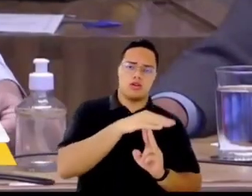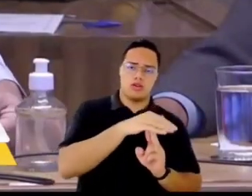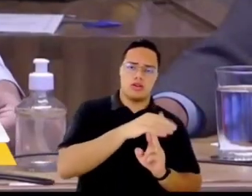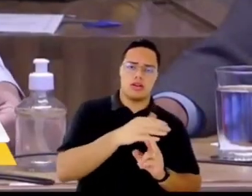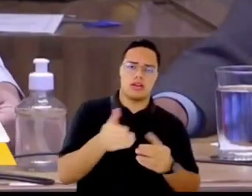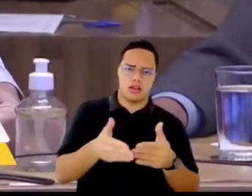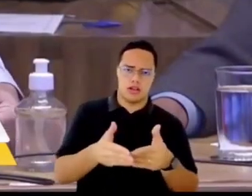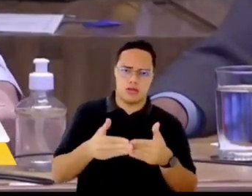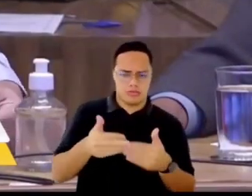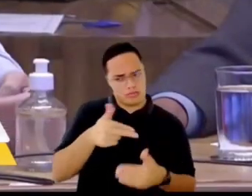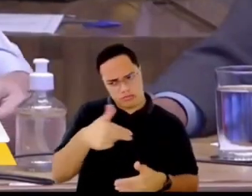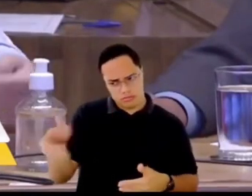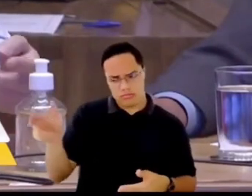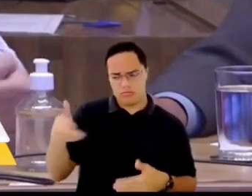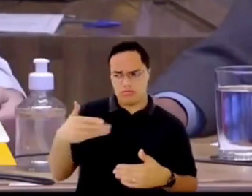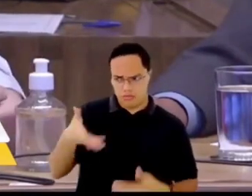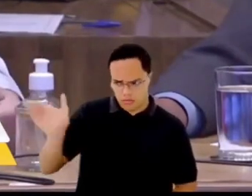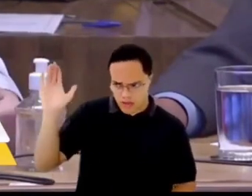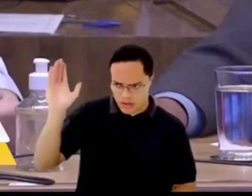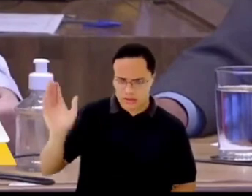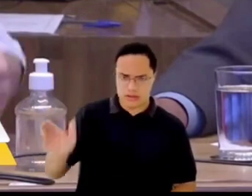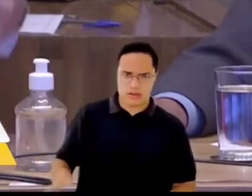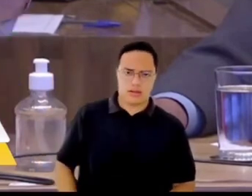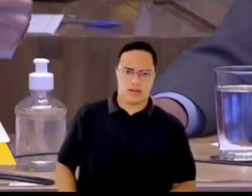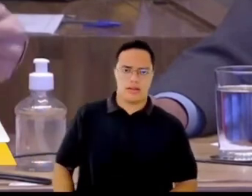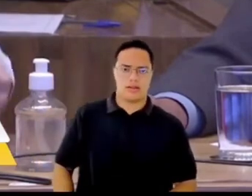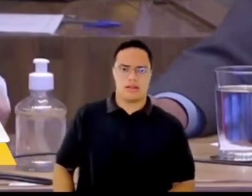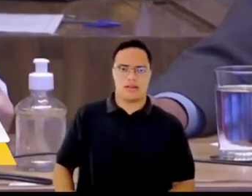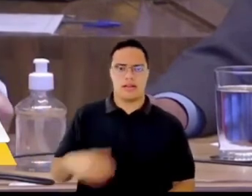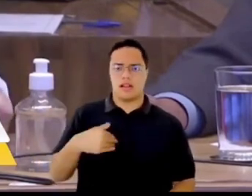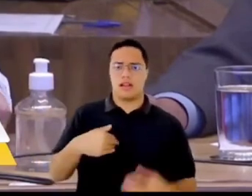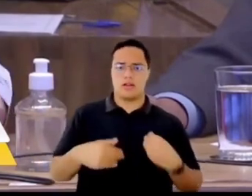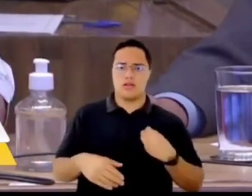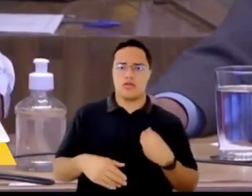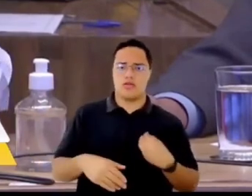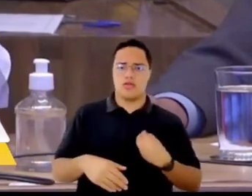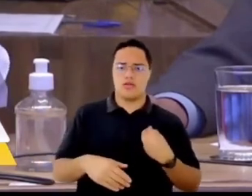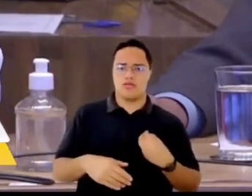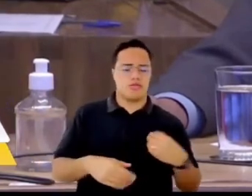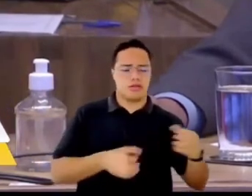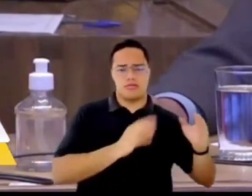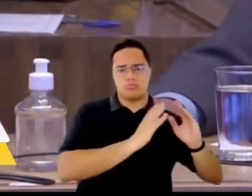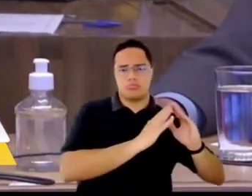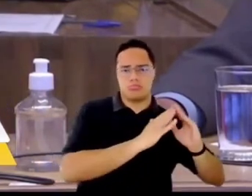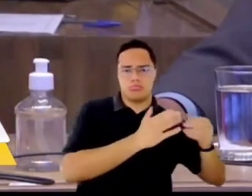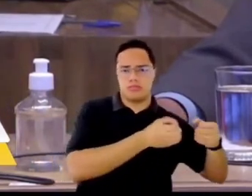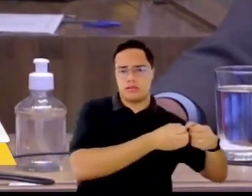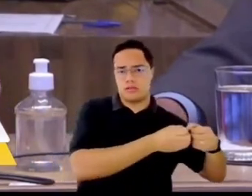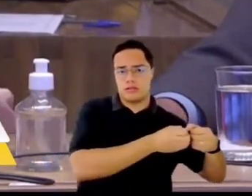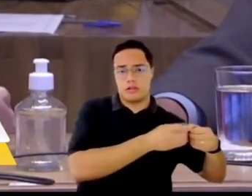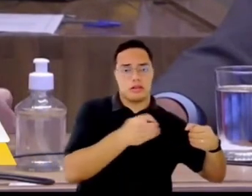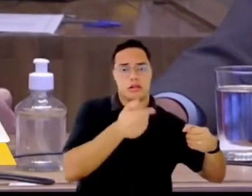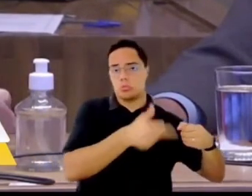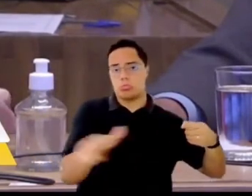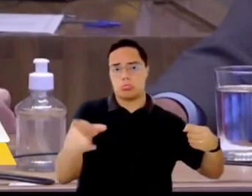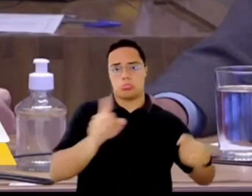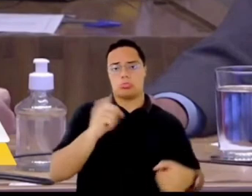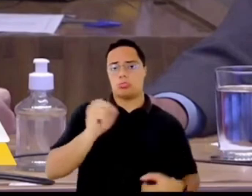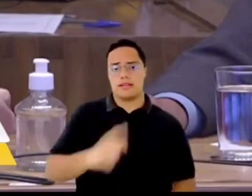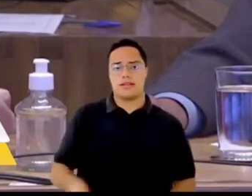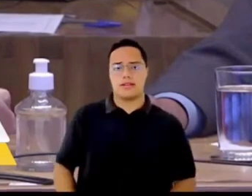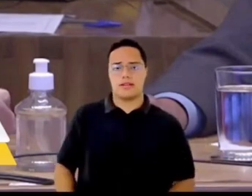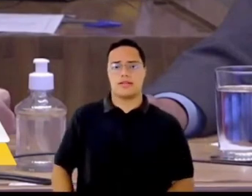morava próximo, a 500 metros ali do outro lado da avenida, e ele não desembarcou e não me pediu para